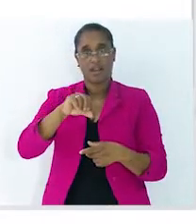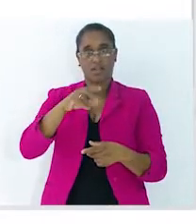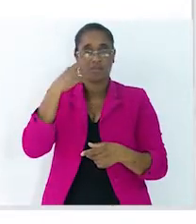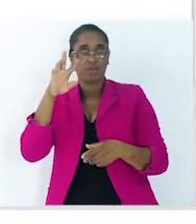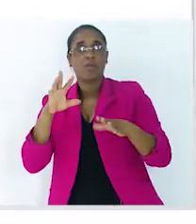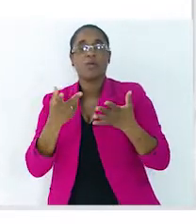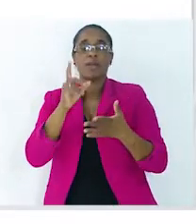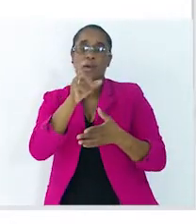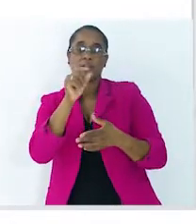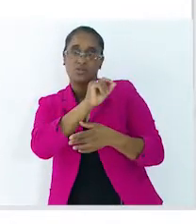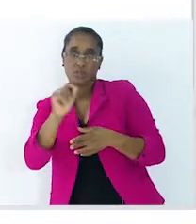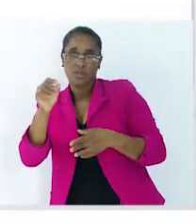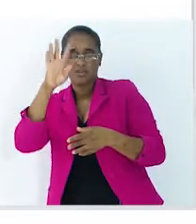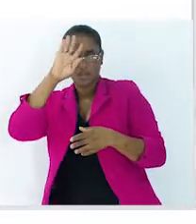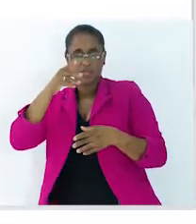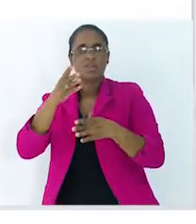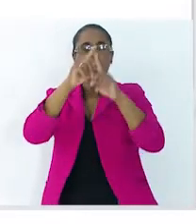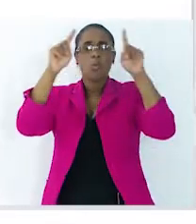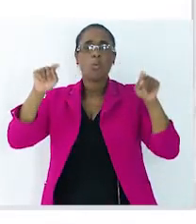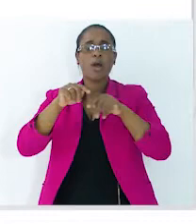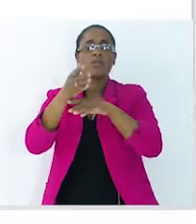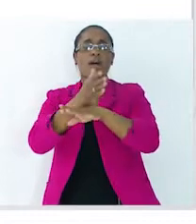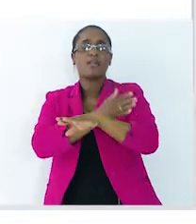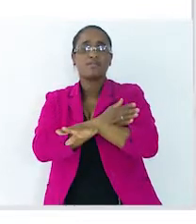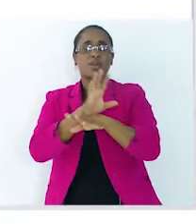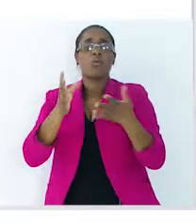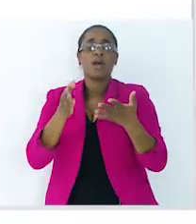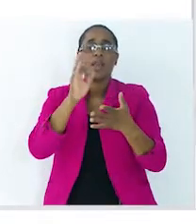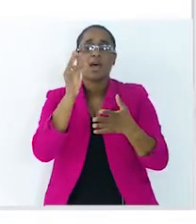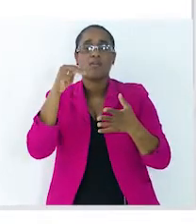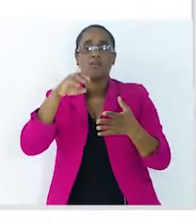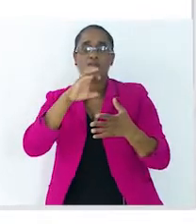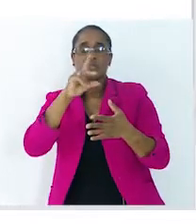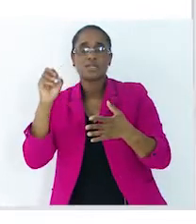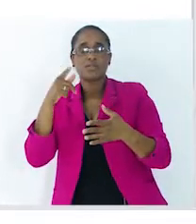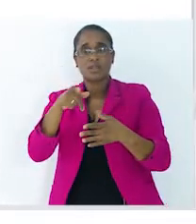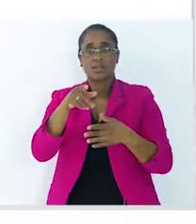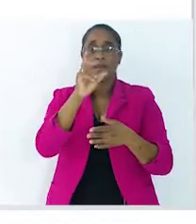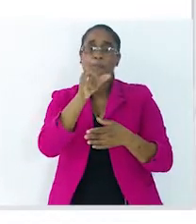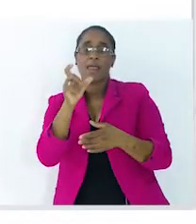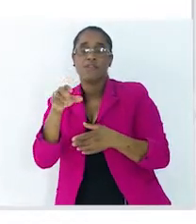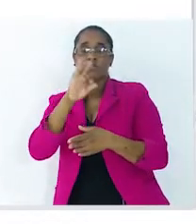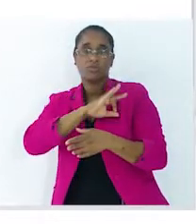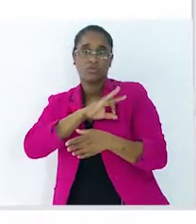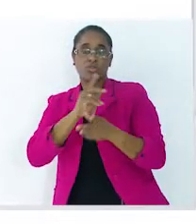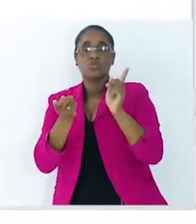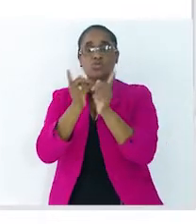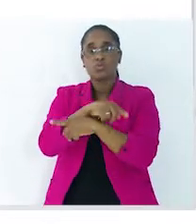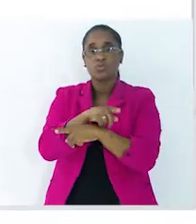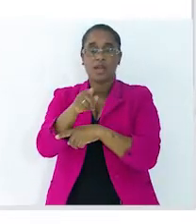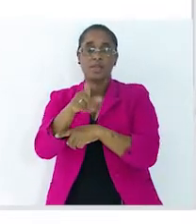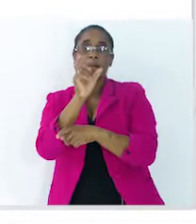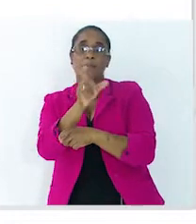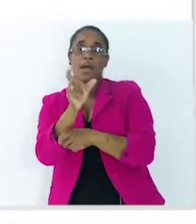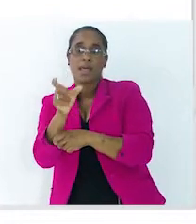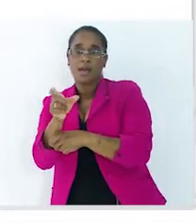poderes saber, lá naquele quadro anterior, qual é a função que está aí a desempenhar a palavra ao professor e substituir essa